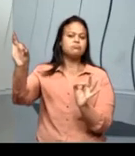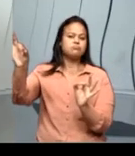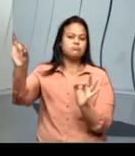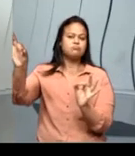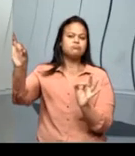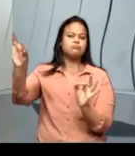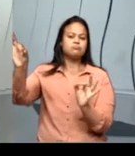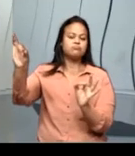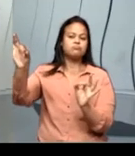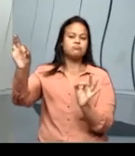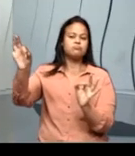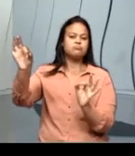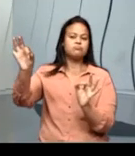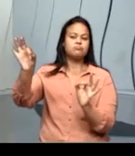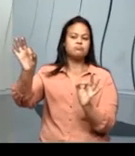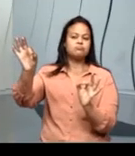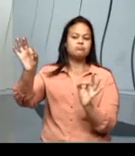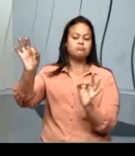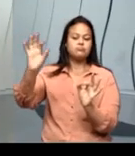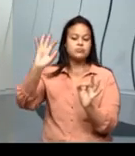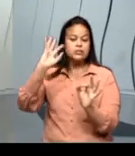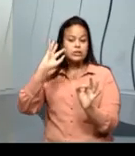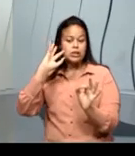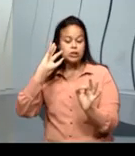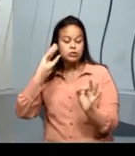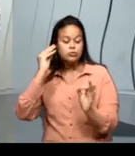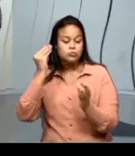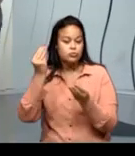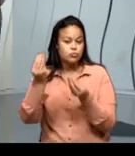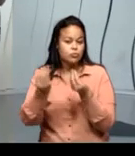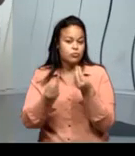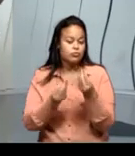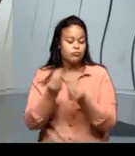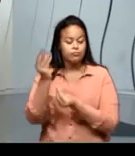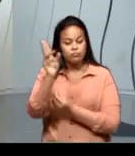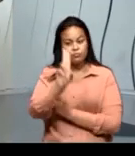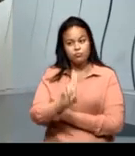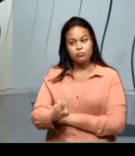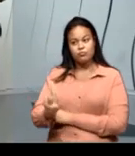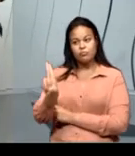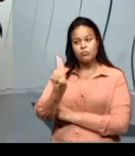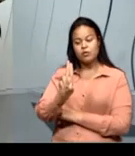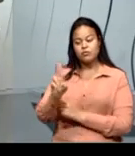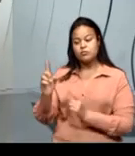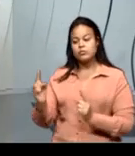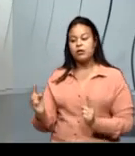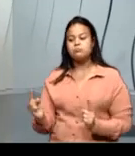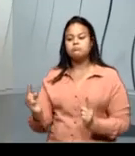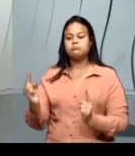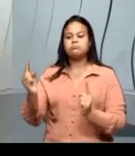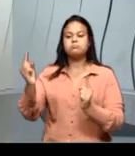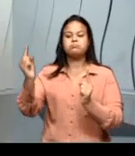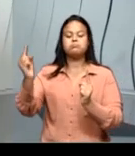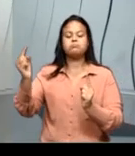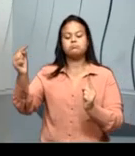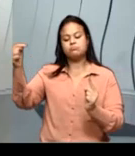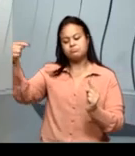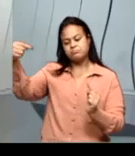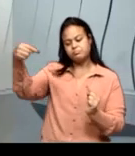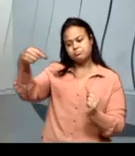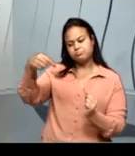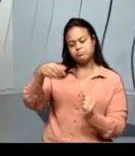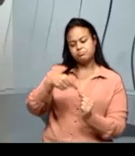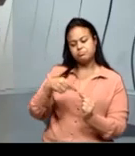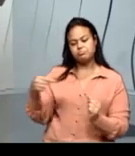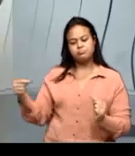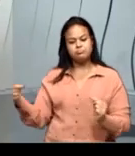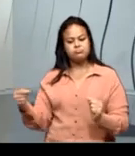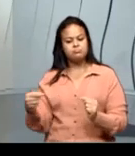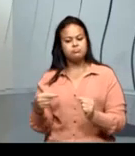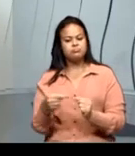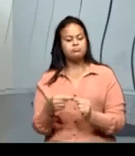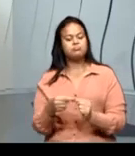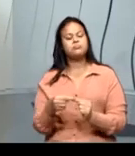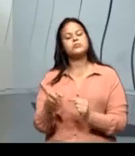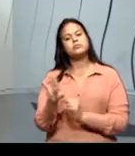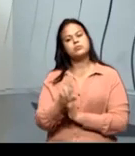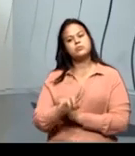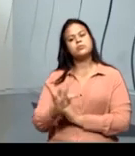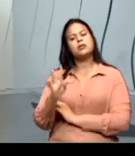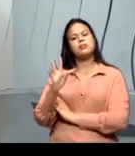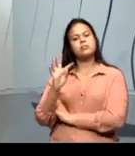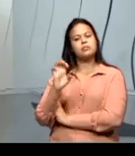você resolver, você utiliza, como isso aqui deu um triângulo retângulo, você utiliza o teorema